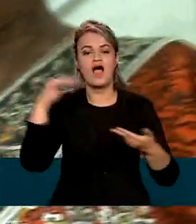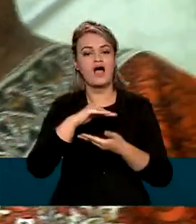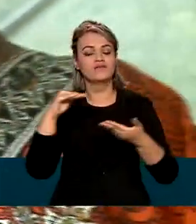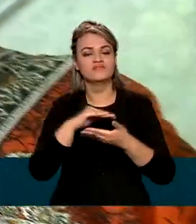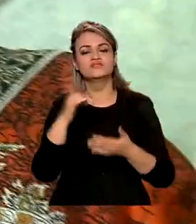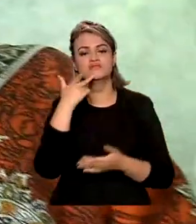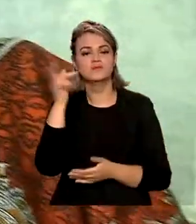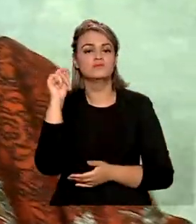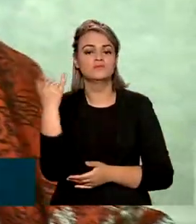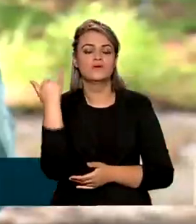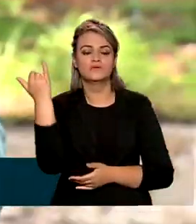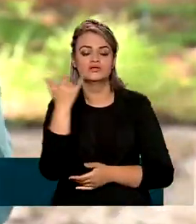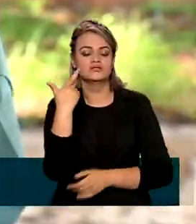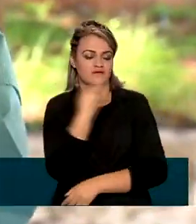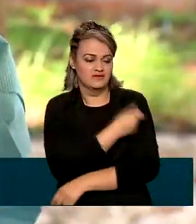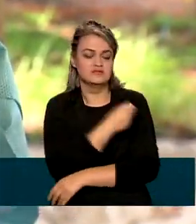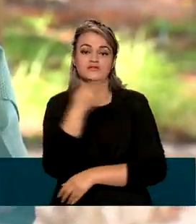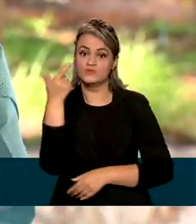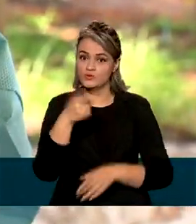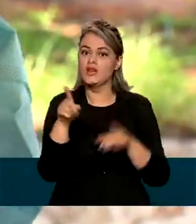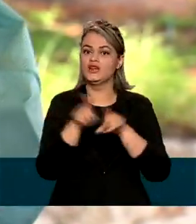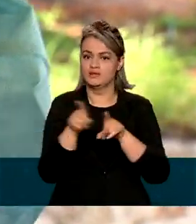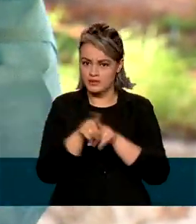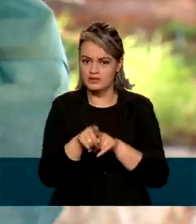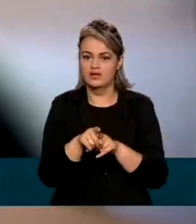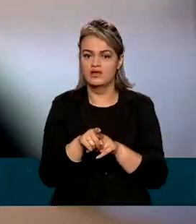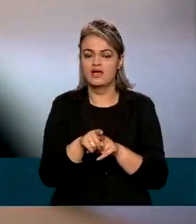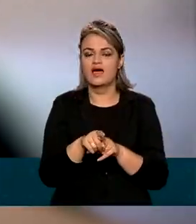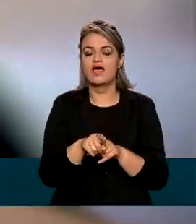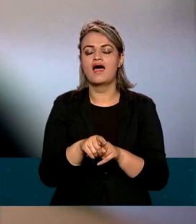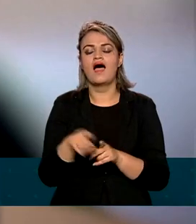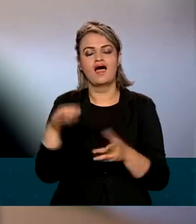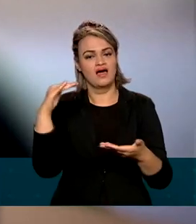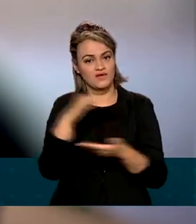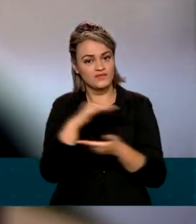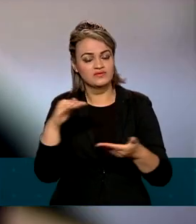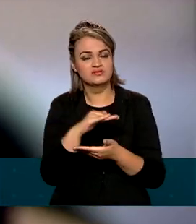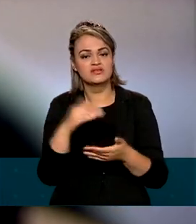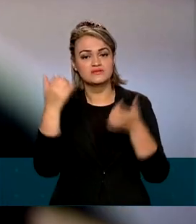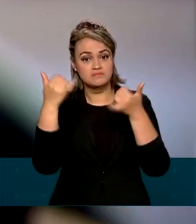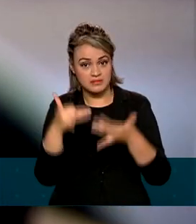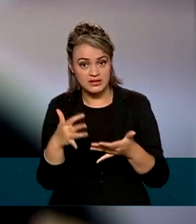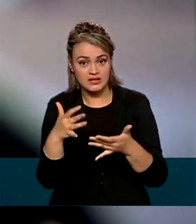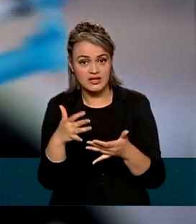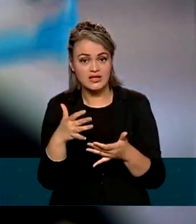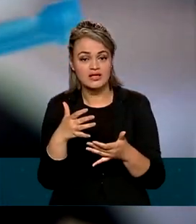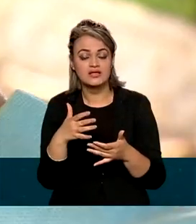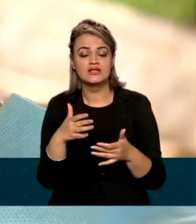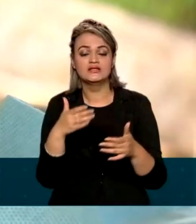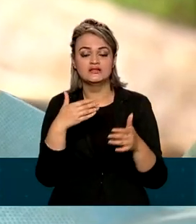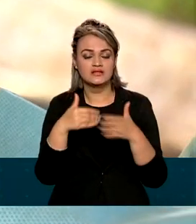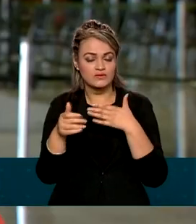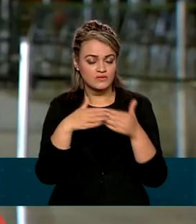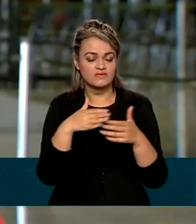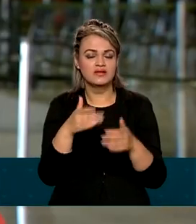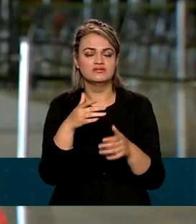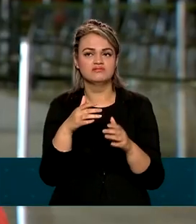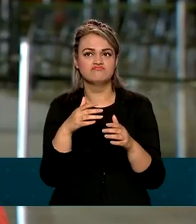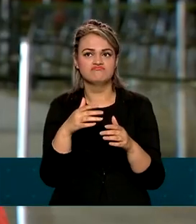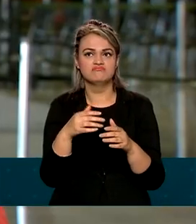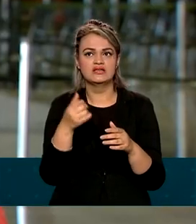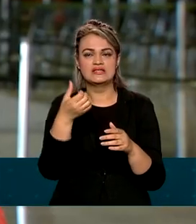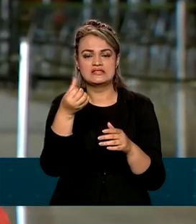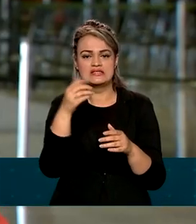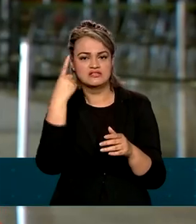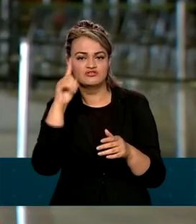importância de se tomar a segunda dose da vacina. Segundo a agência, é preciso se vacinar mesmo que já tenha passado a data marcada,